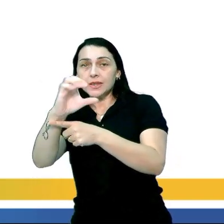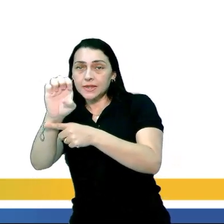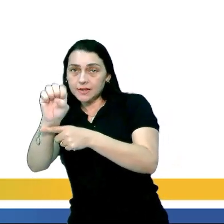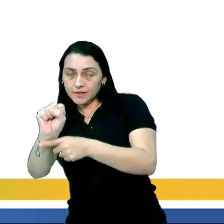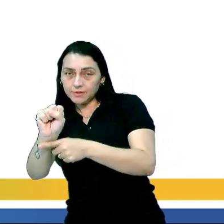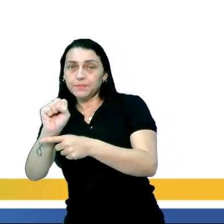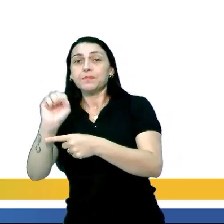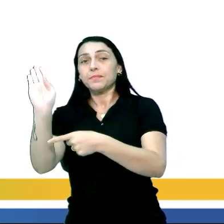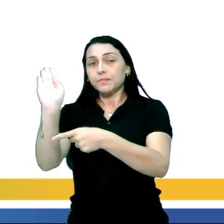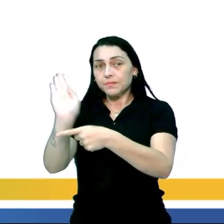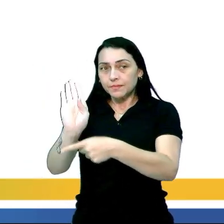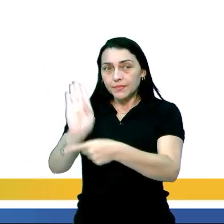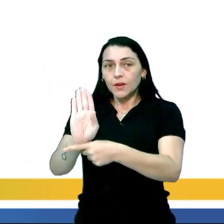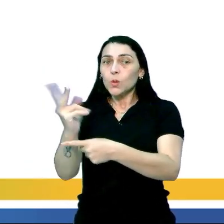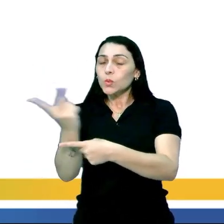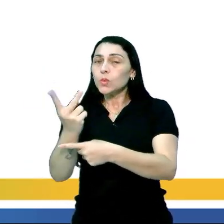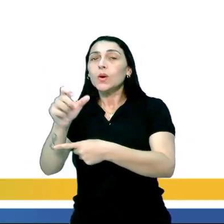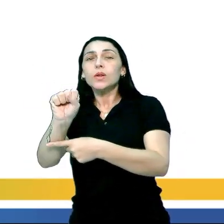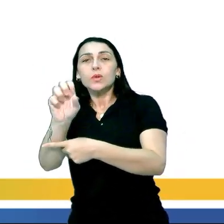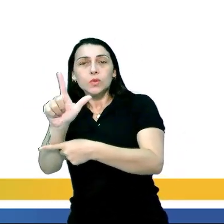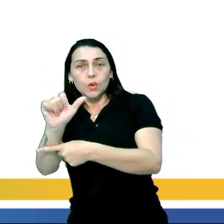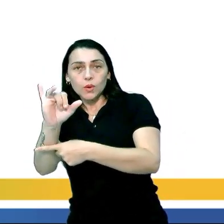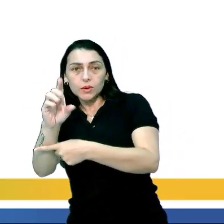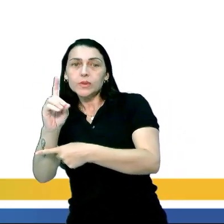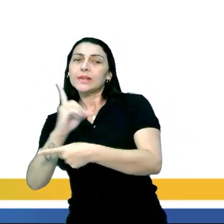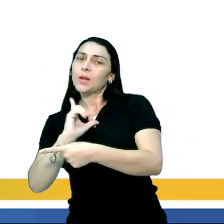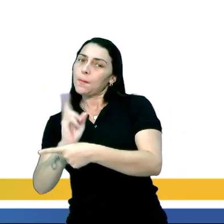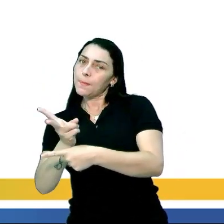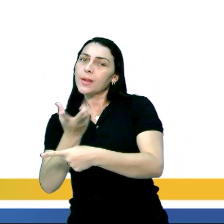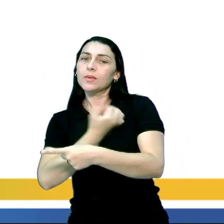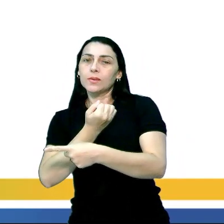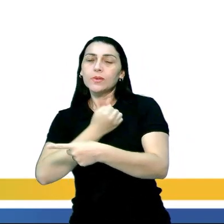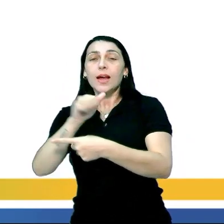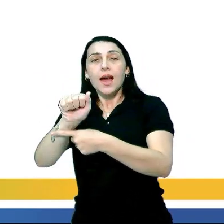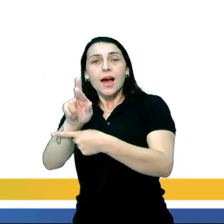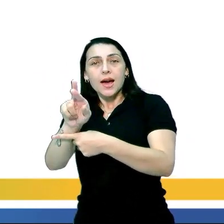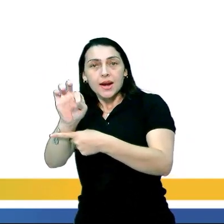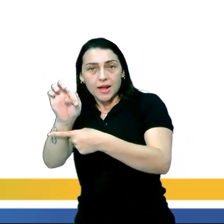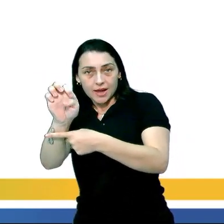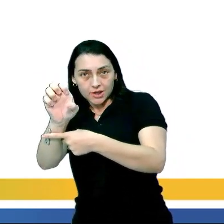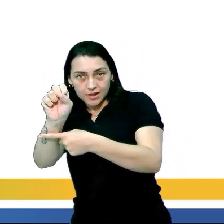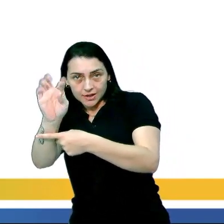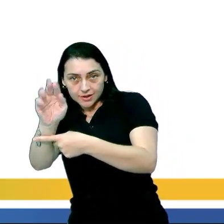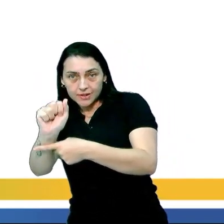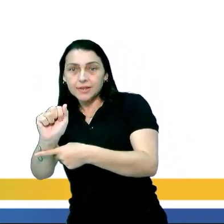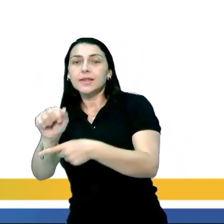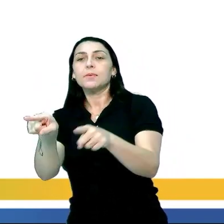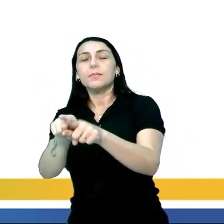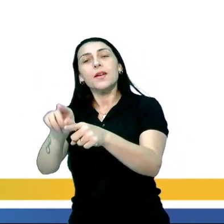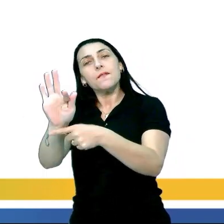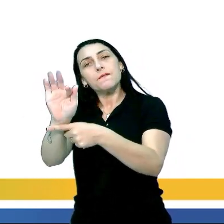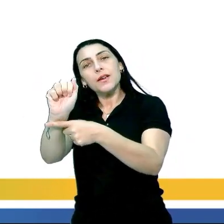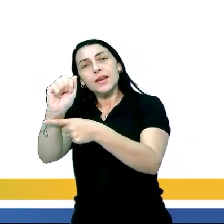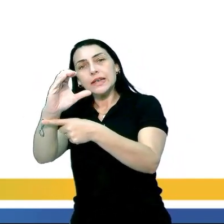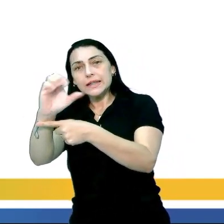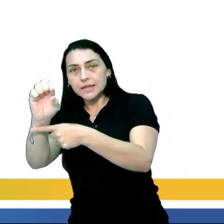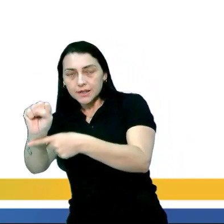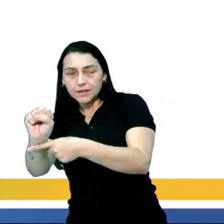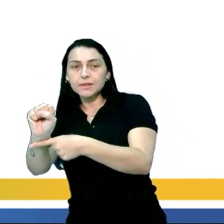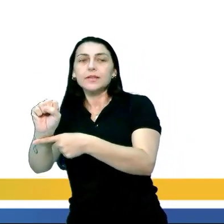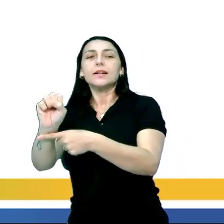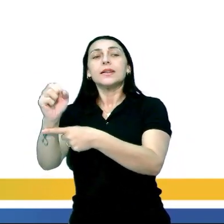faces. Letra B, os dois sólidos têm o mesmo número de arestas e de